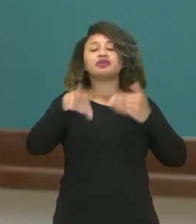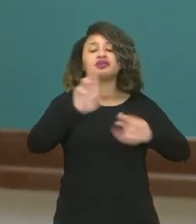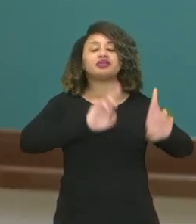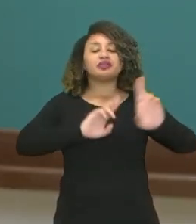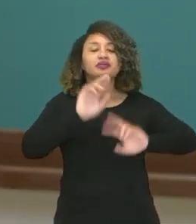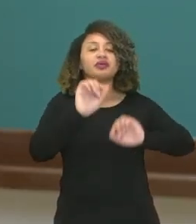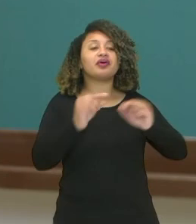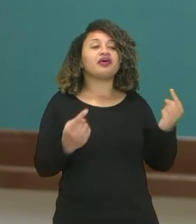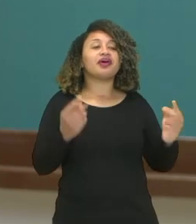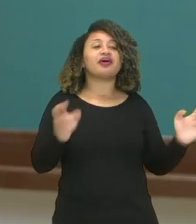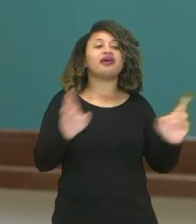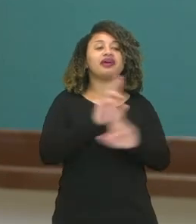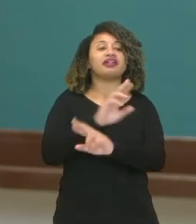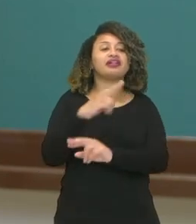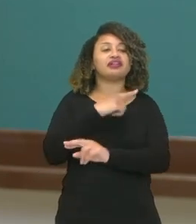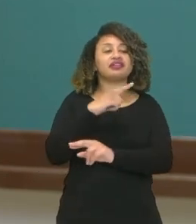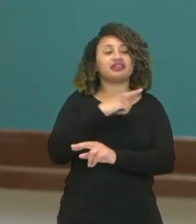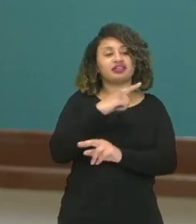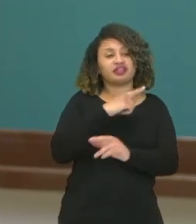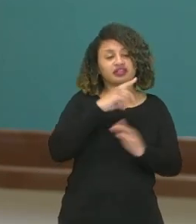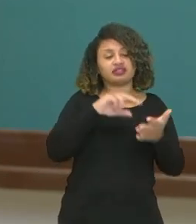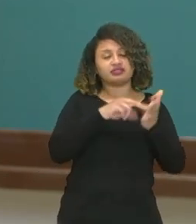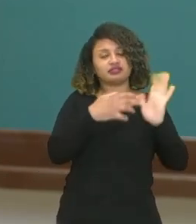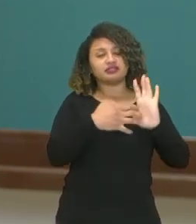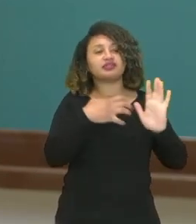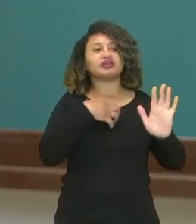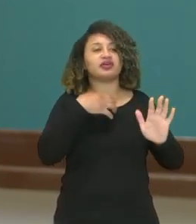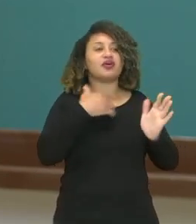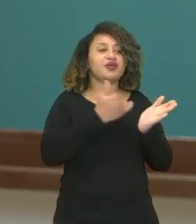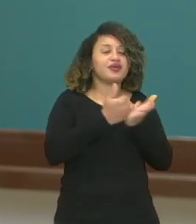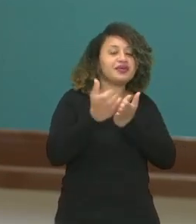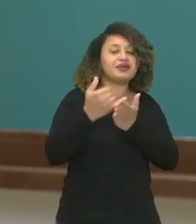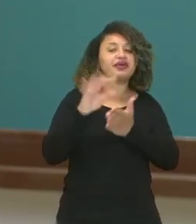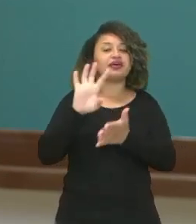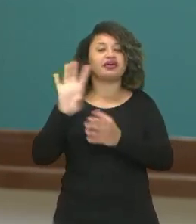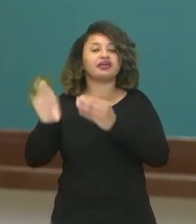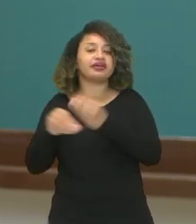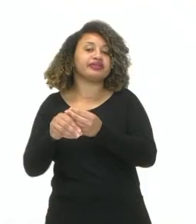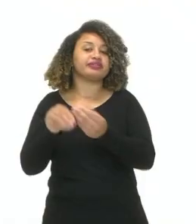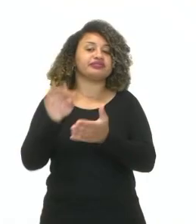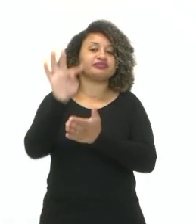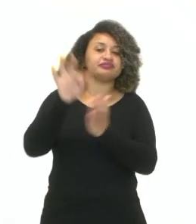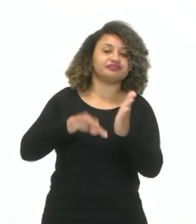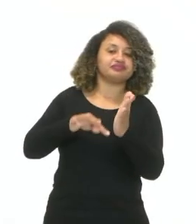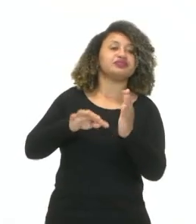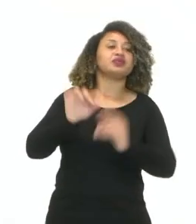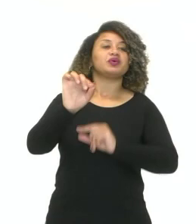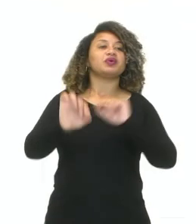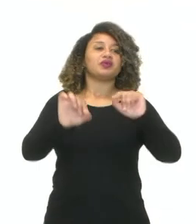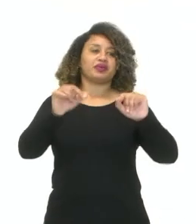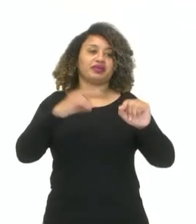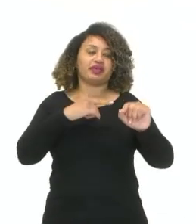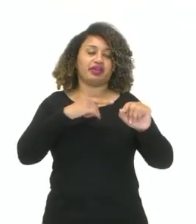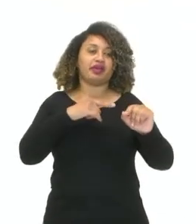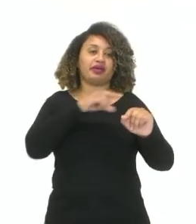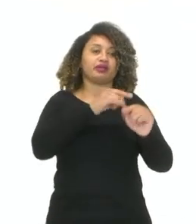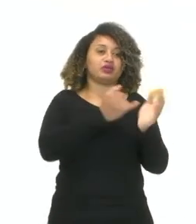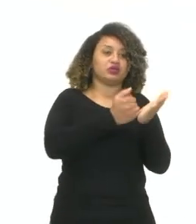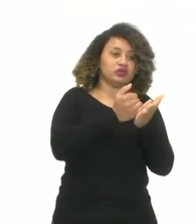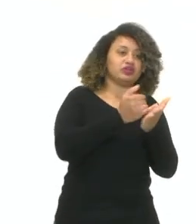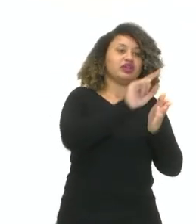a relação semântica entre a conclusão e a introdução do artigo? Então, a conclusão do texto se articula com a tese.